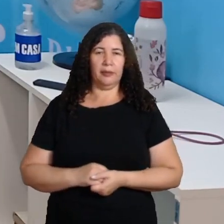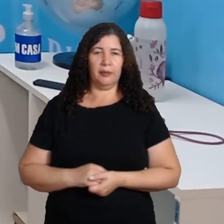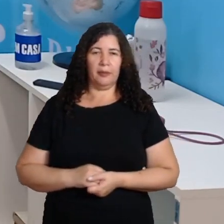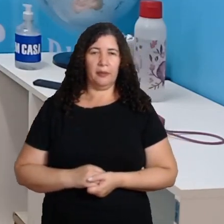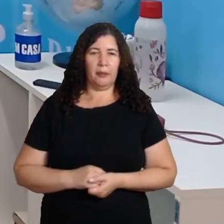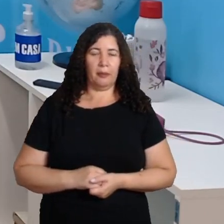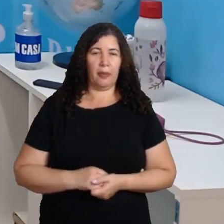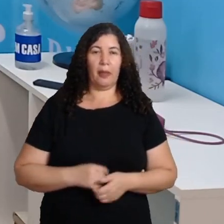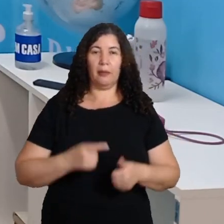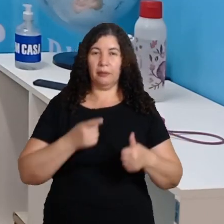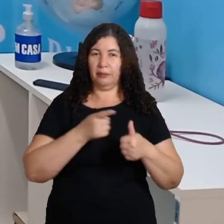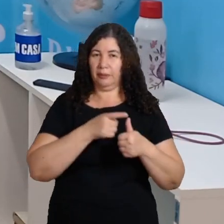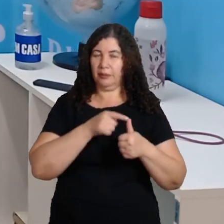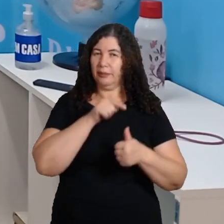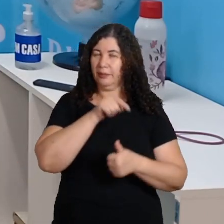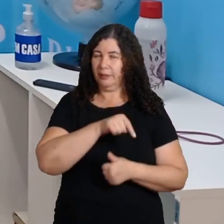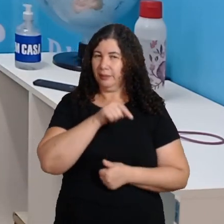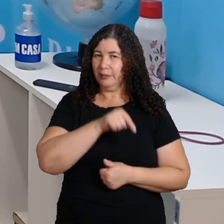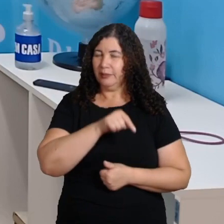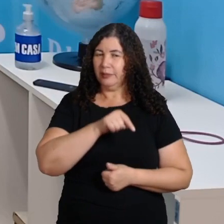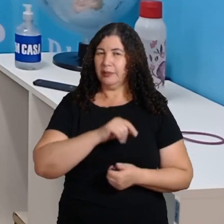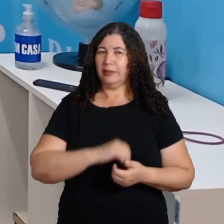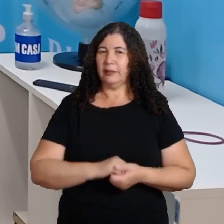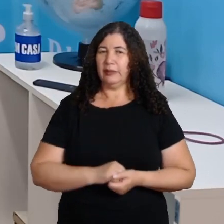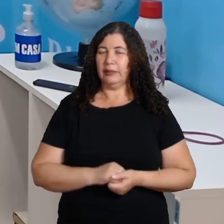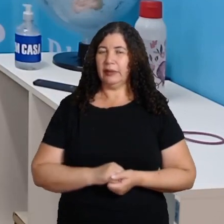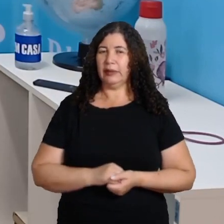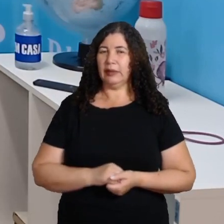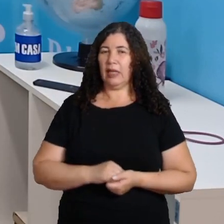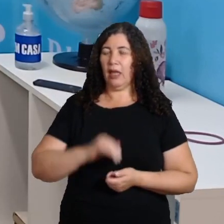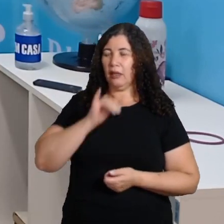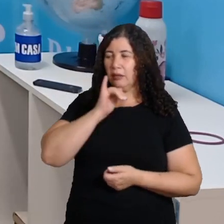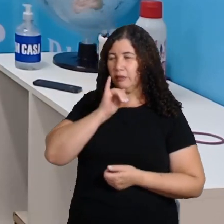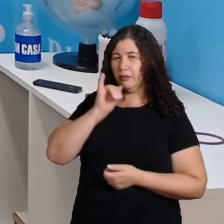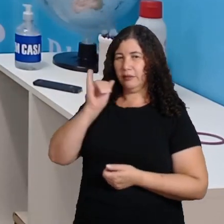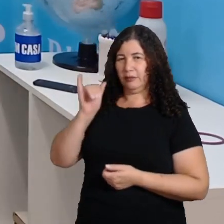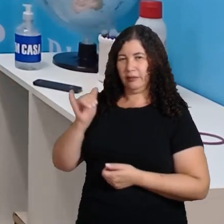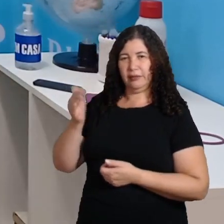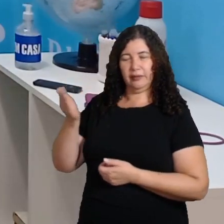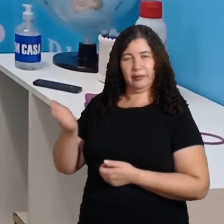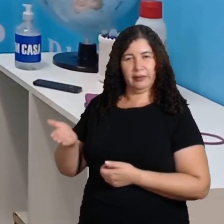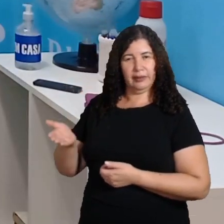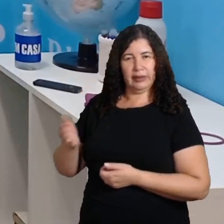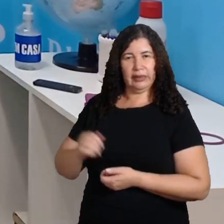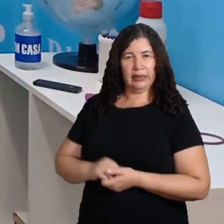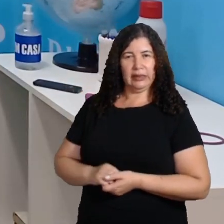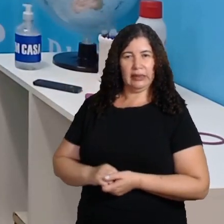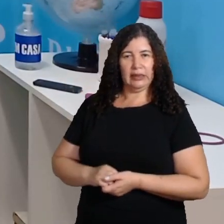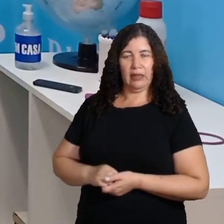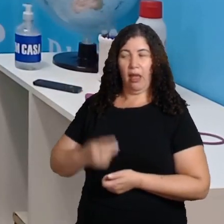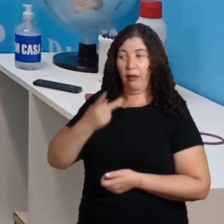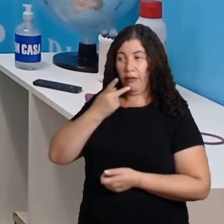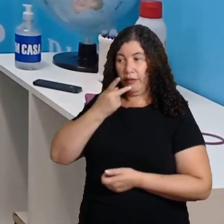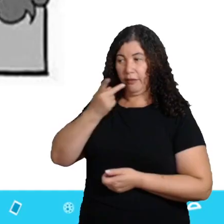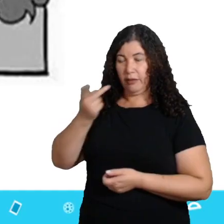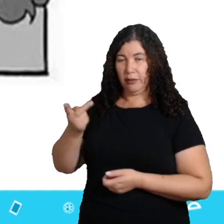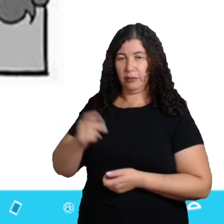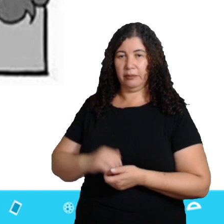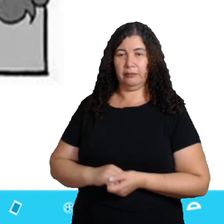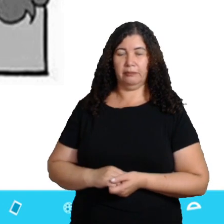A primeira personagem dirige-se à outra aqui e fala o